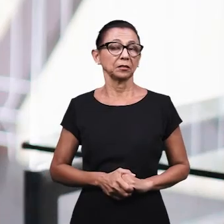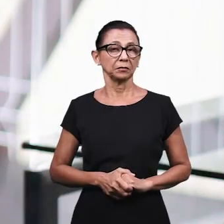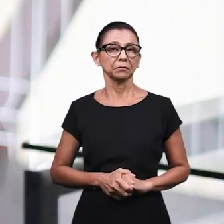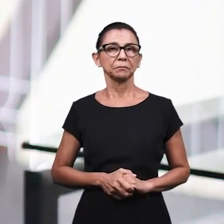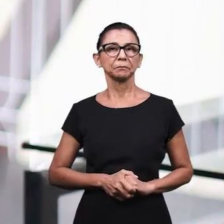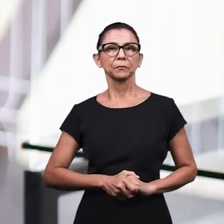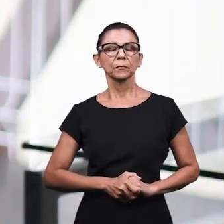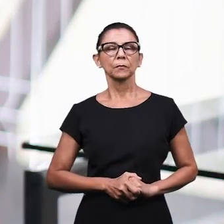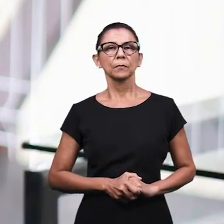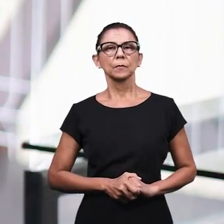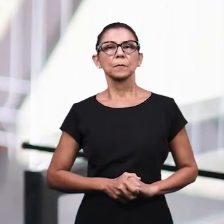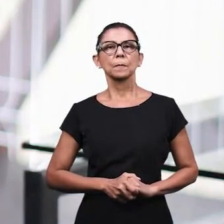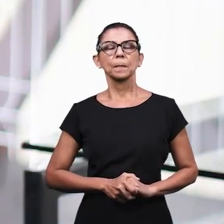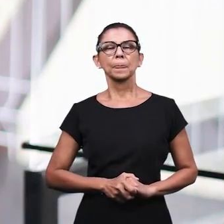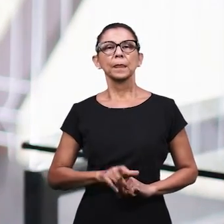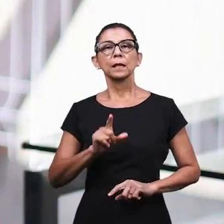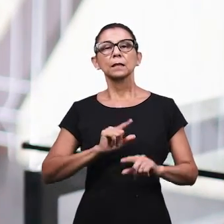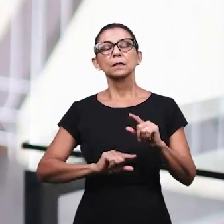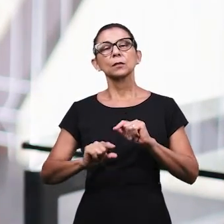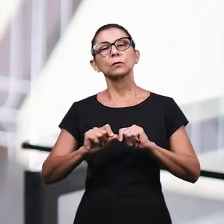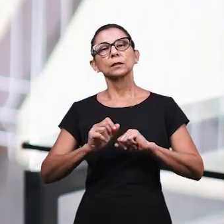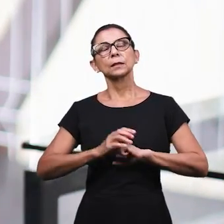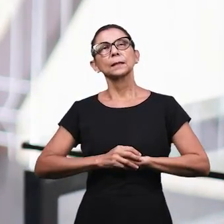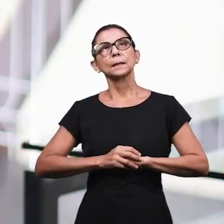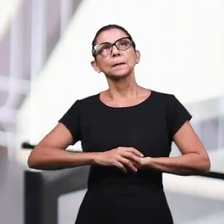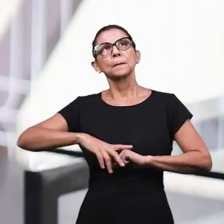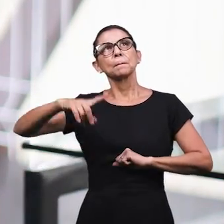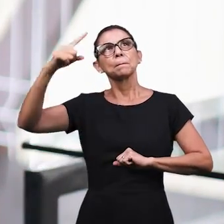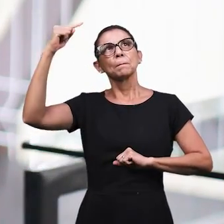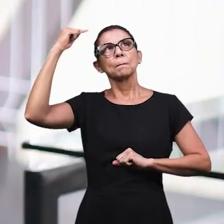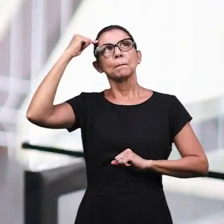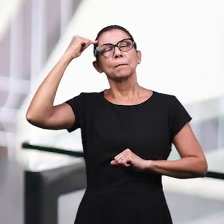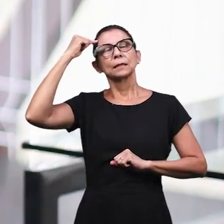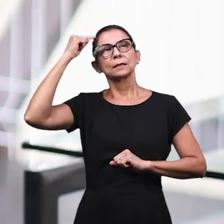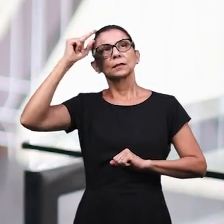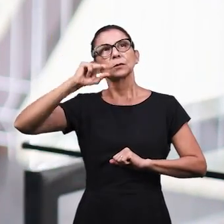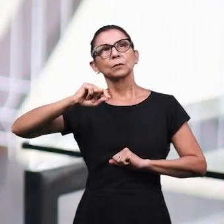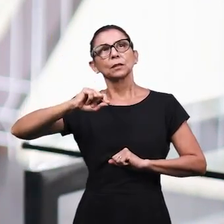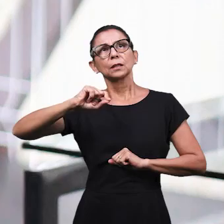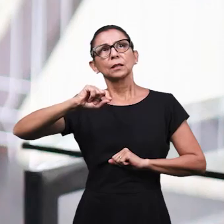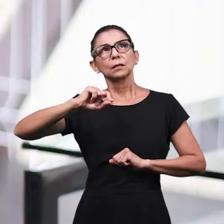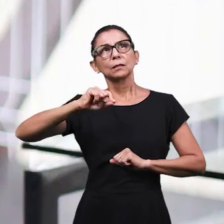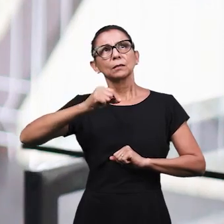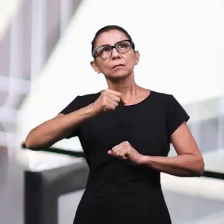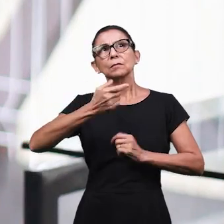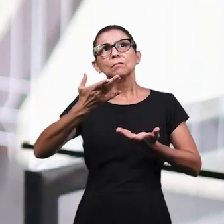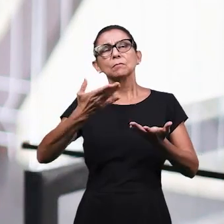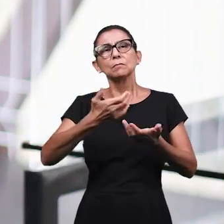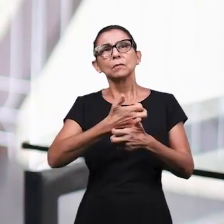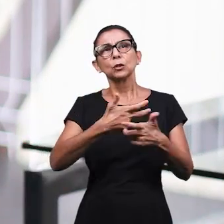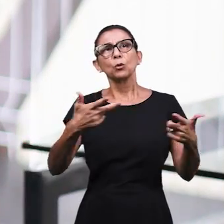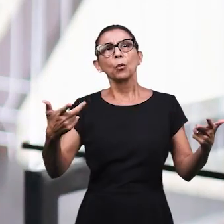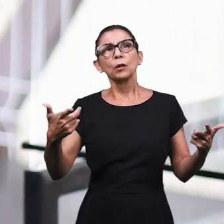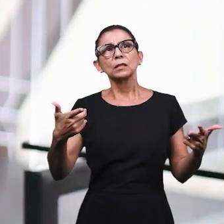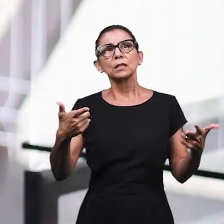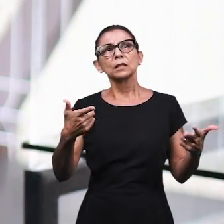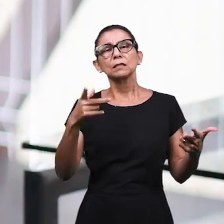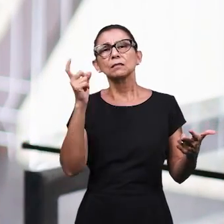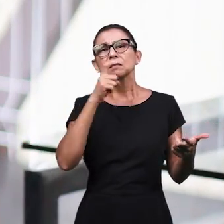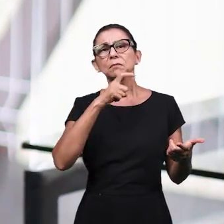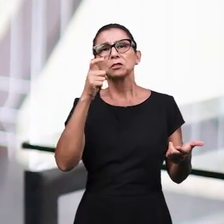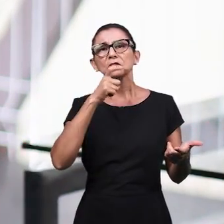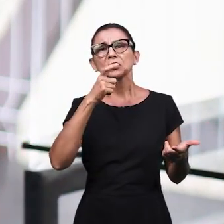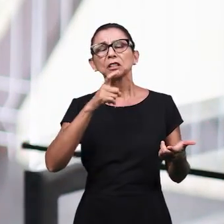super-heróis, e isso torna para eles pensar em algo que não existe. E